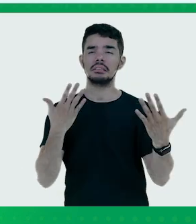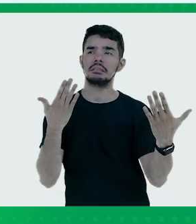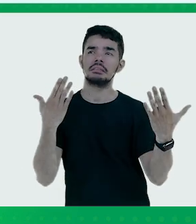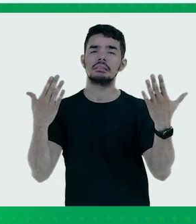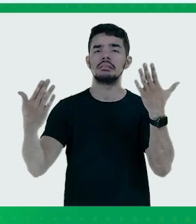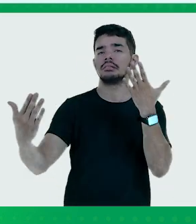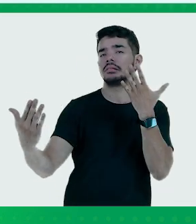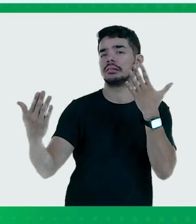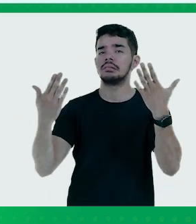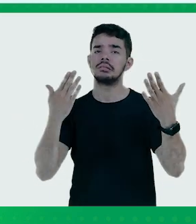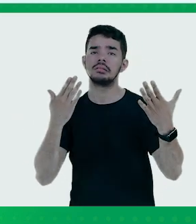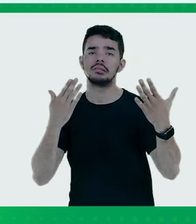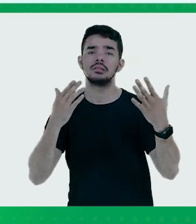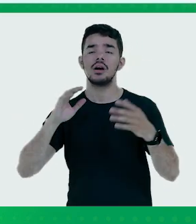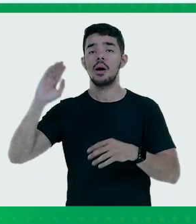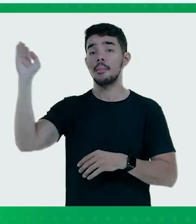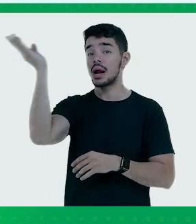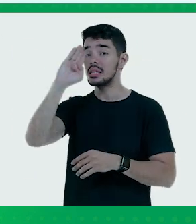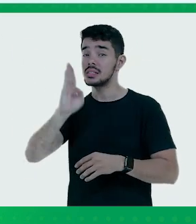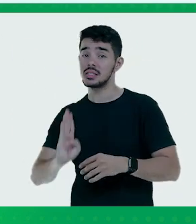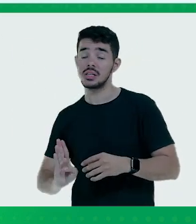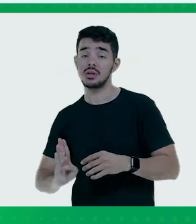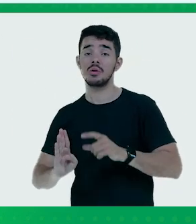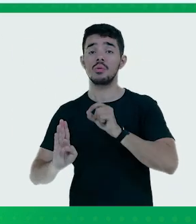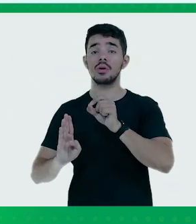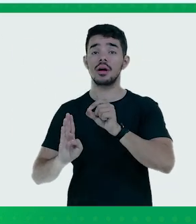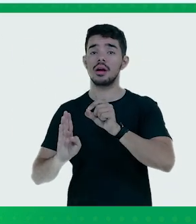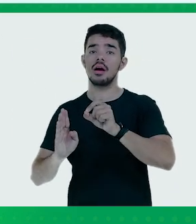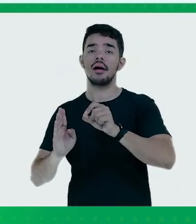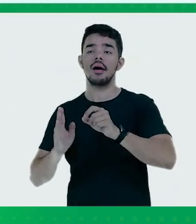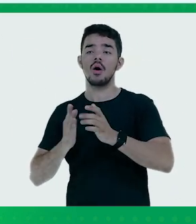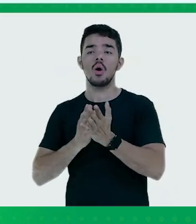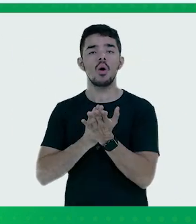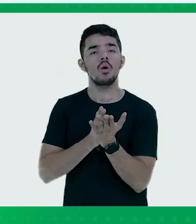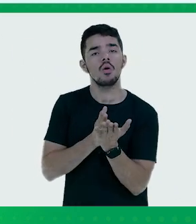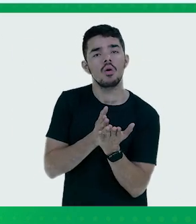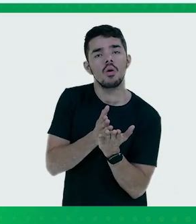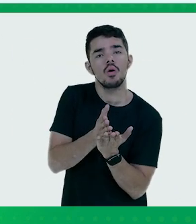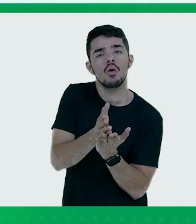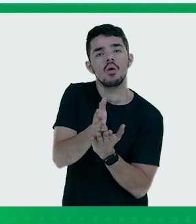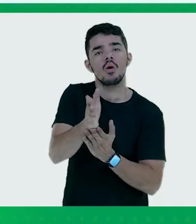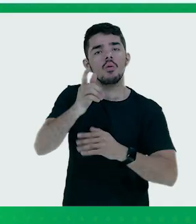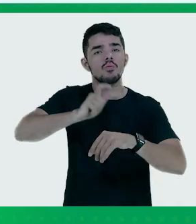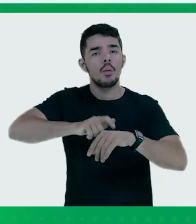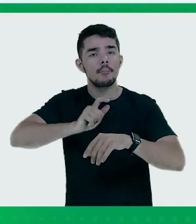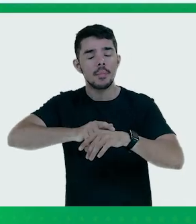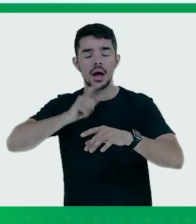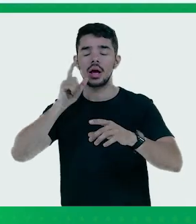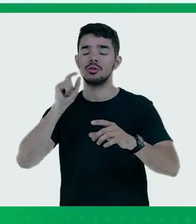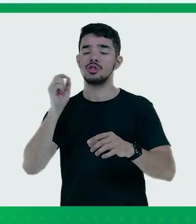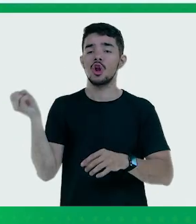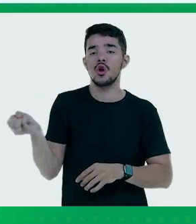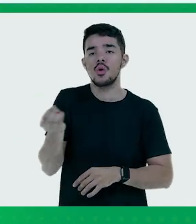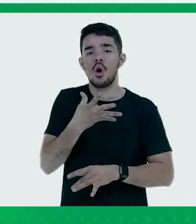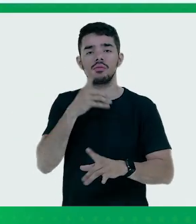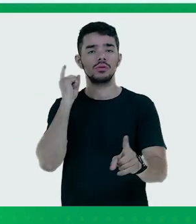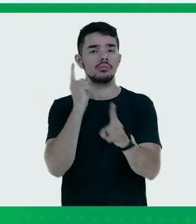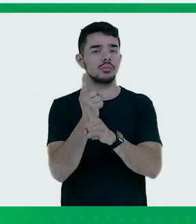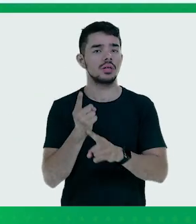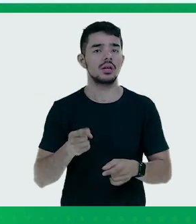dualidade, do Brasil caminhando para um momento de redescoberta, um momento